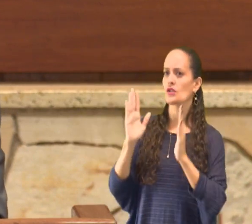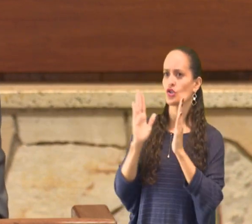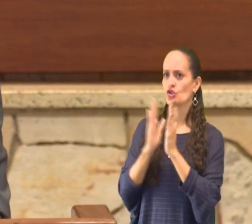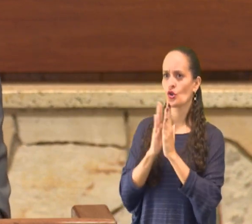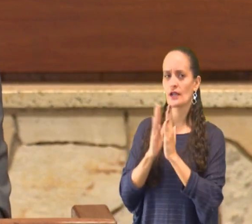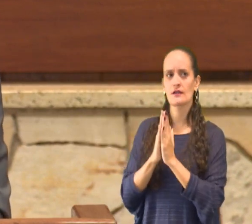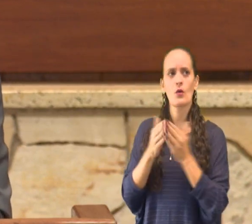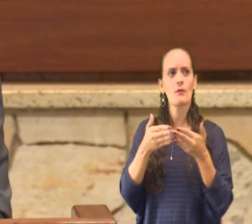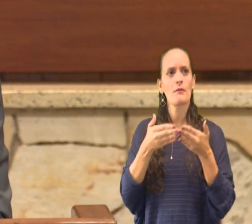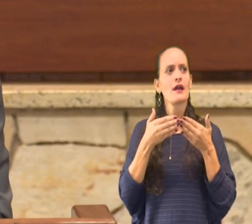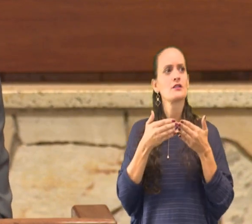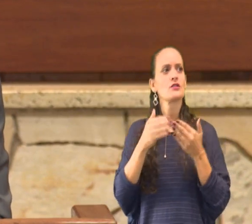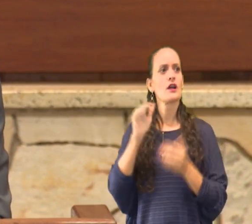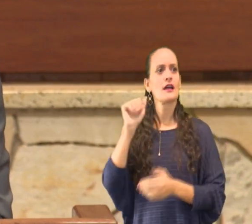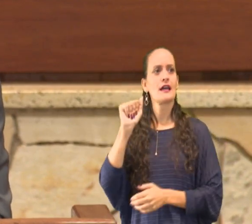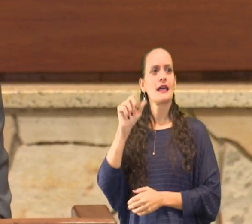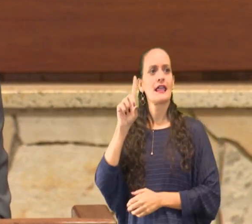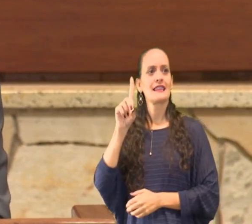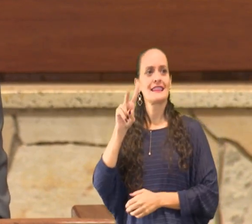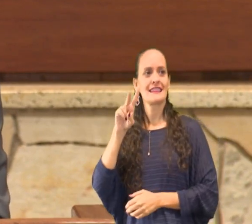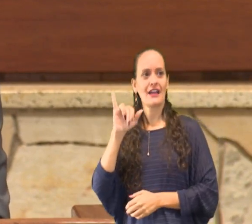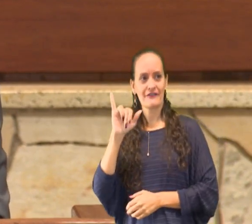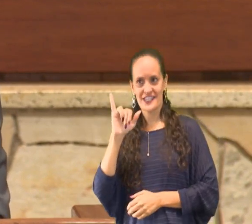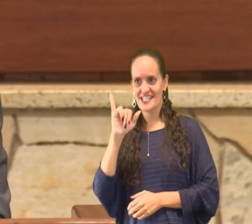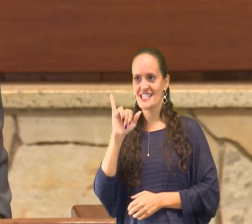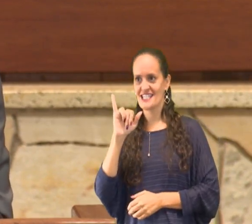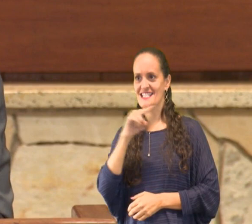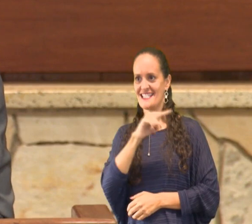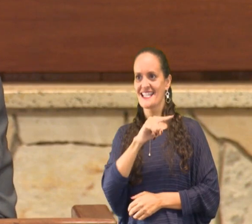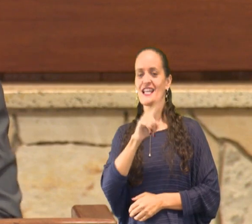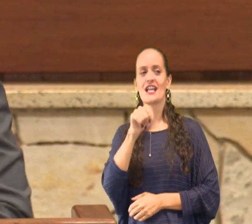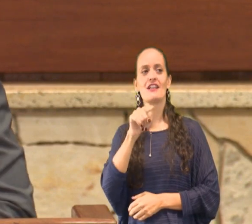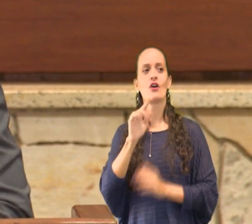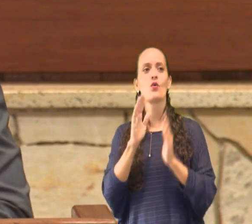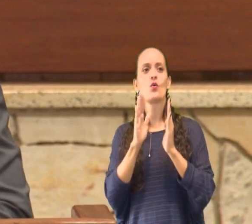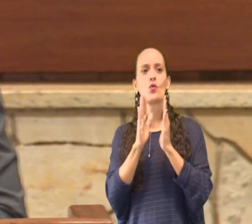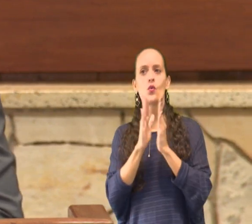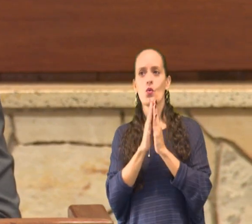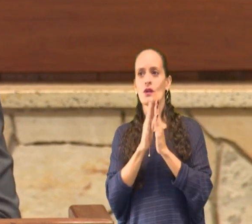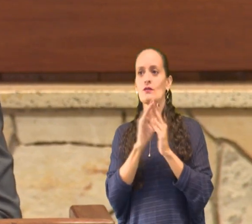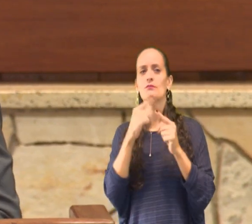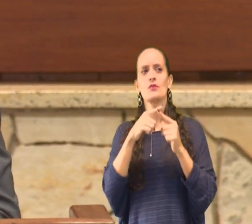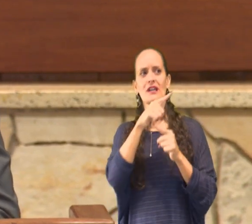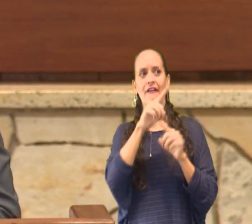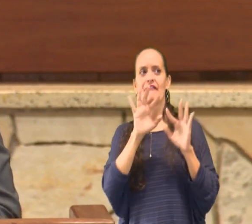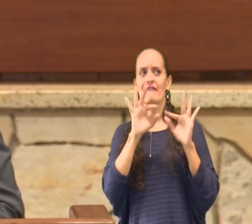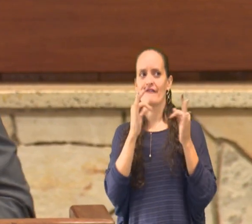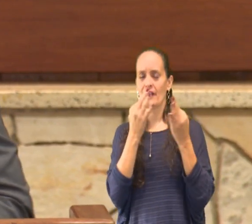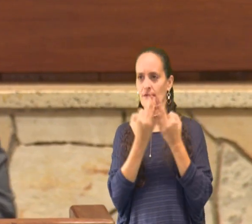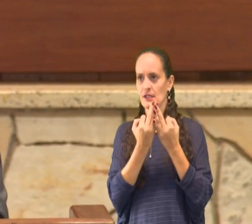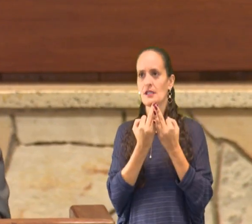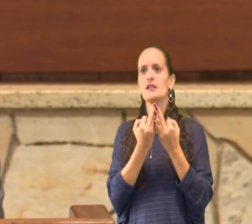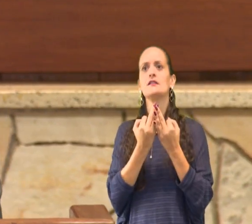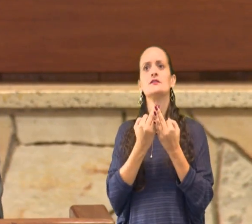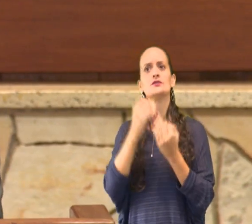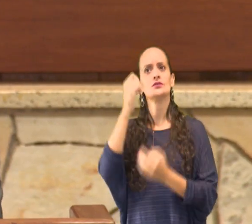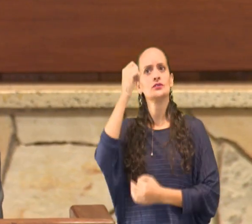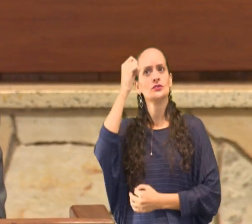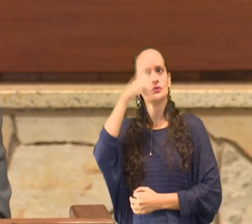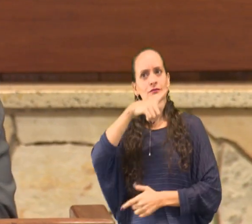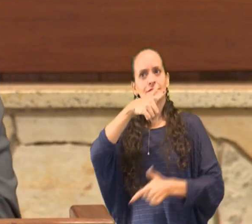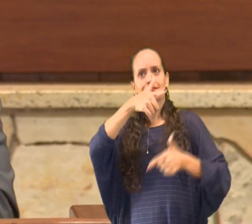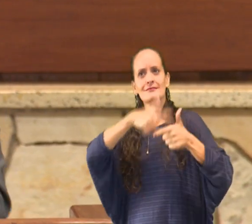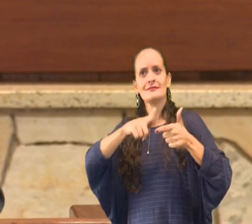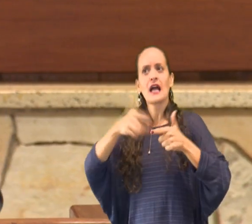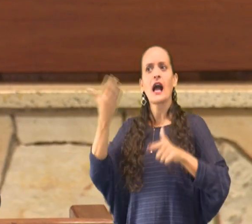irmão Davi para trazer a sua mãe aqui, pastor Neander, vai estar orando. Uma família que tem enfrentado lutas e